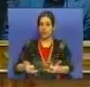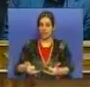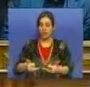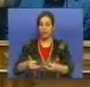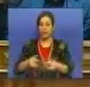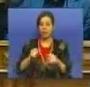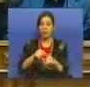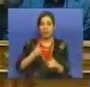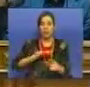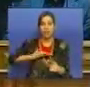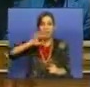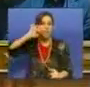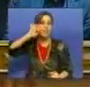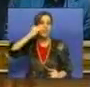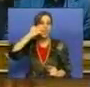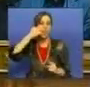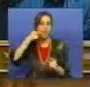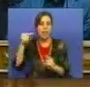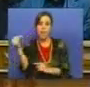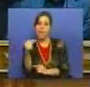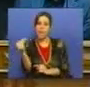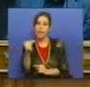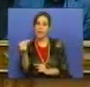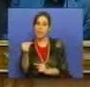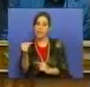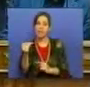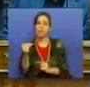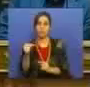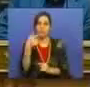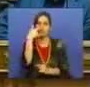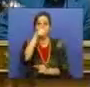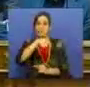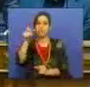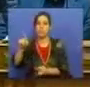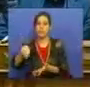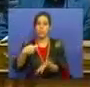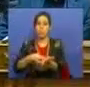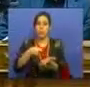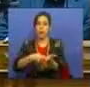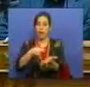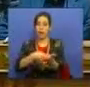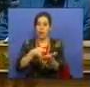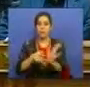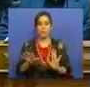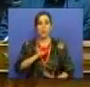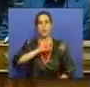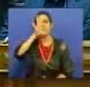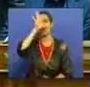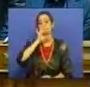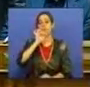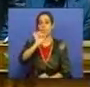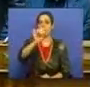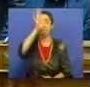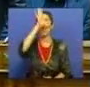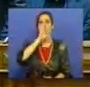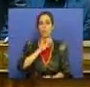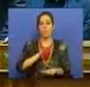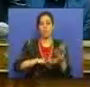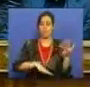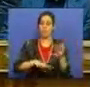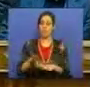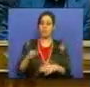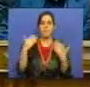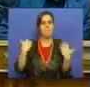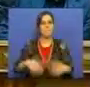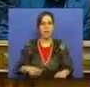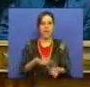efeito sobre o déficit é tão negativo que são os contribuintes que vão pagar. O Sr. Ministro e o seu Governo fizeram um